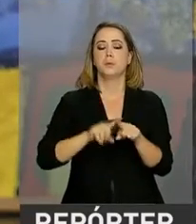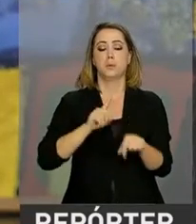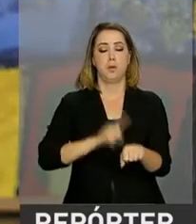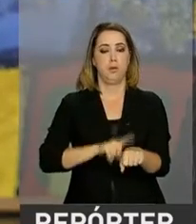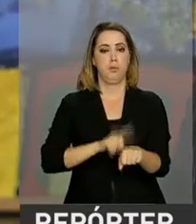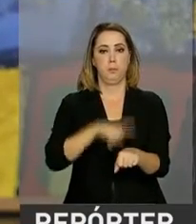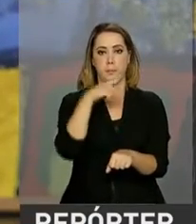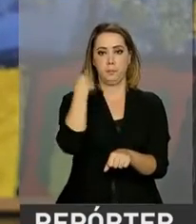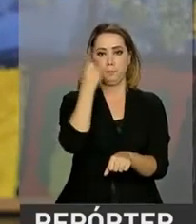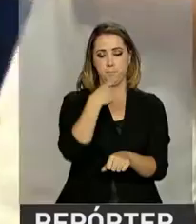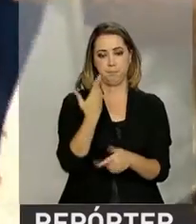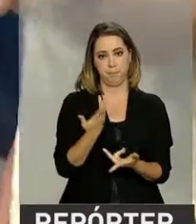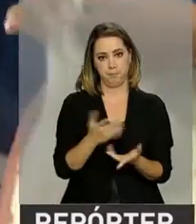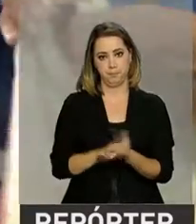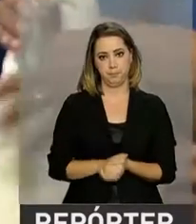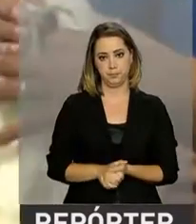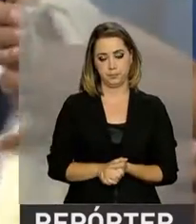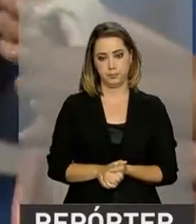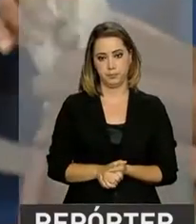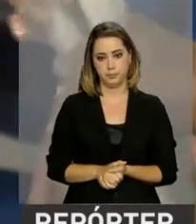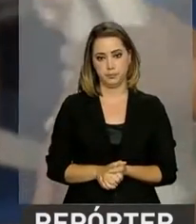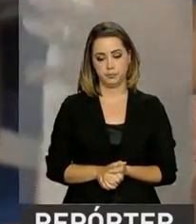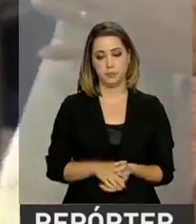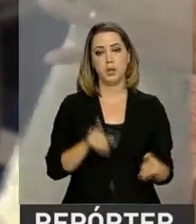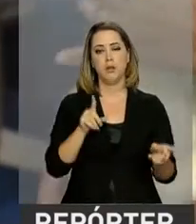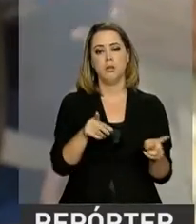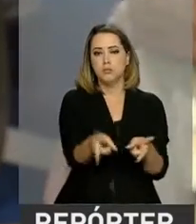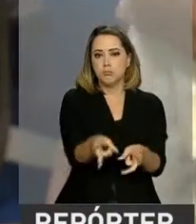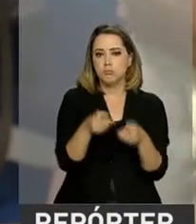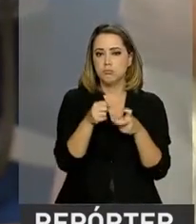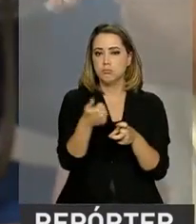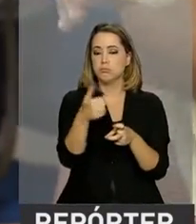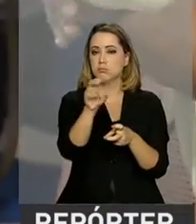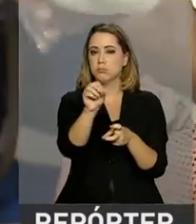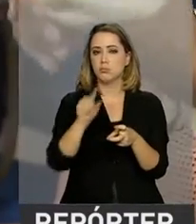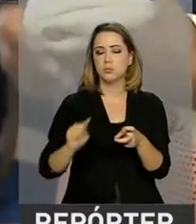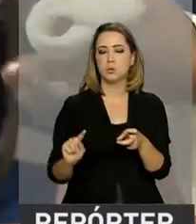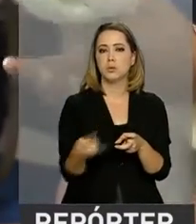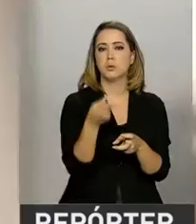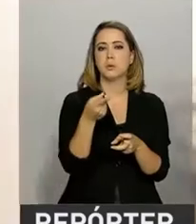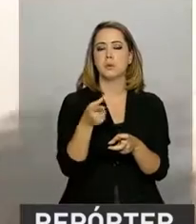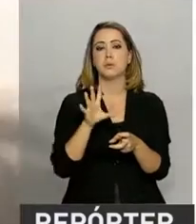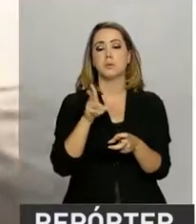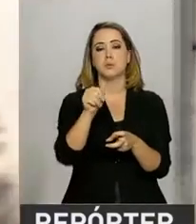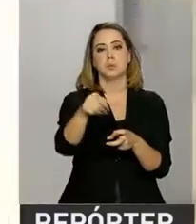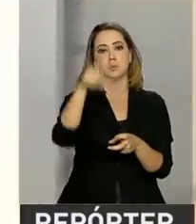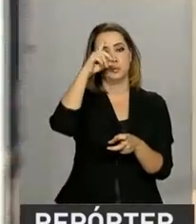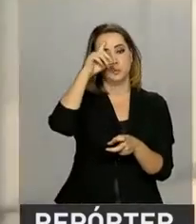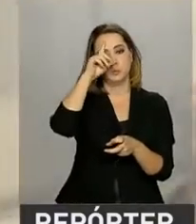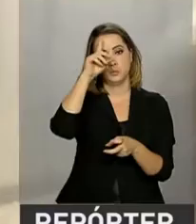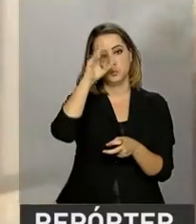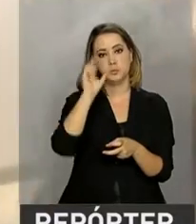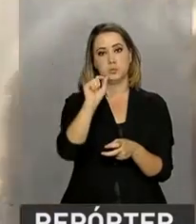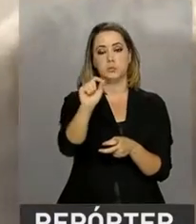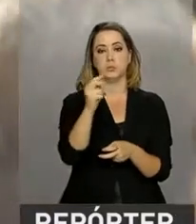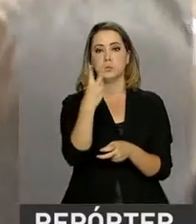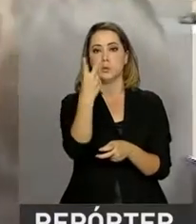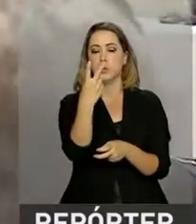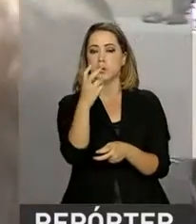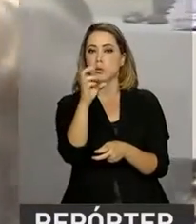da realização dos superiores a estimativa é de que sejam feitas 10 mil perícias por dia em todo o país por